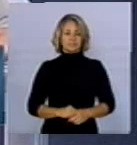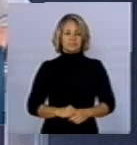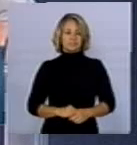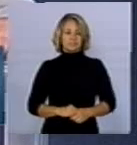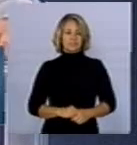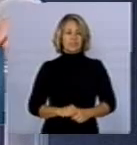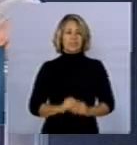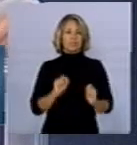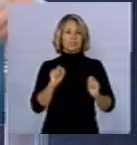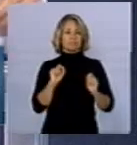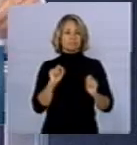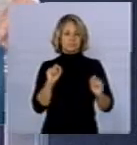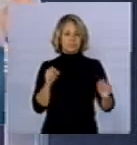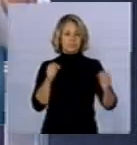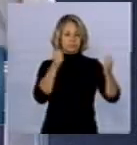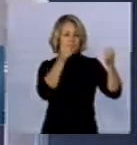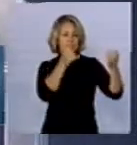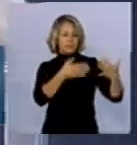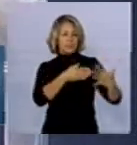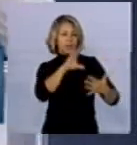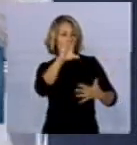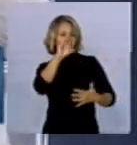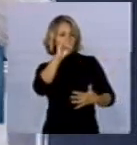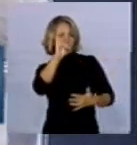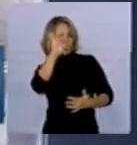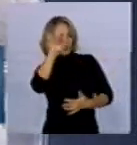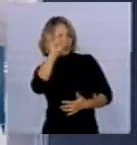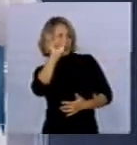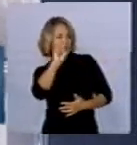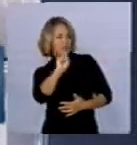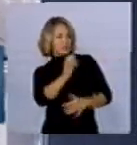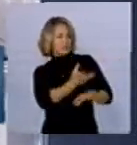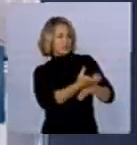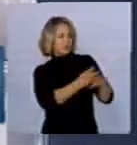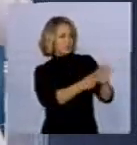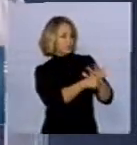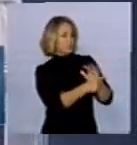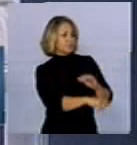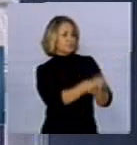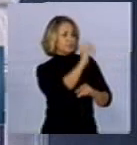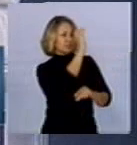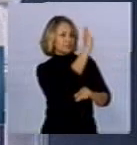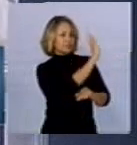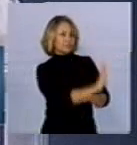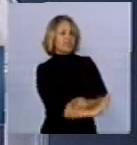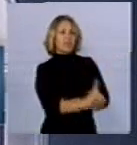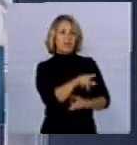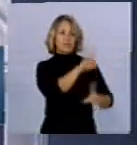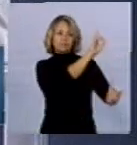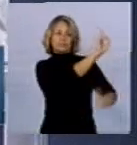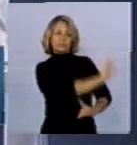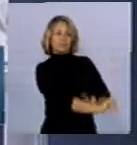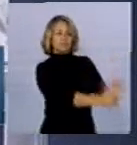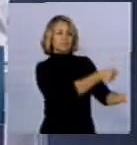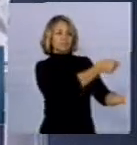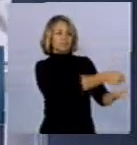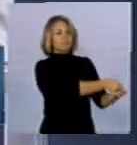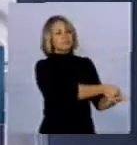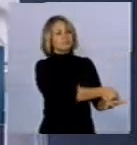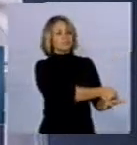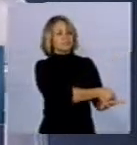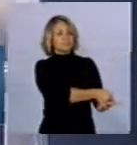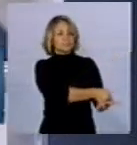isso cotas de conteúdos nacionais isso é um direito garantido